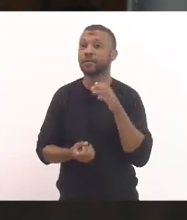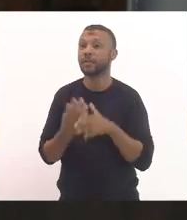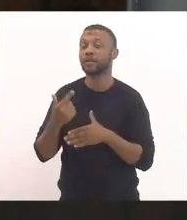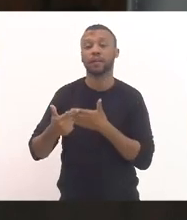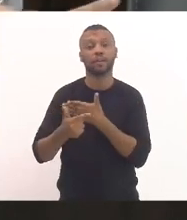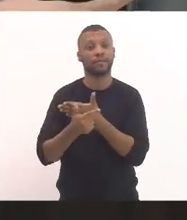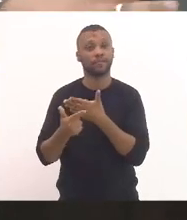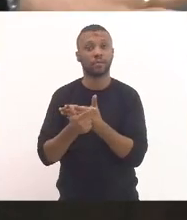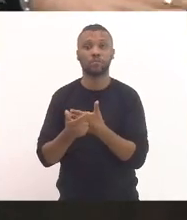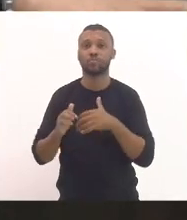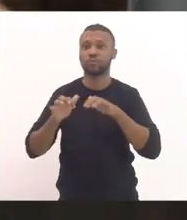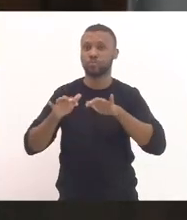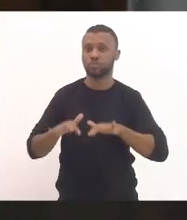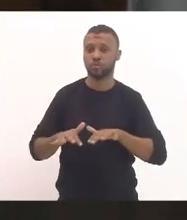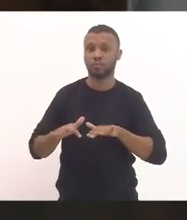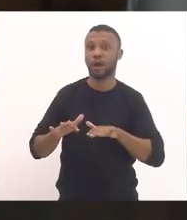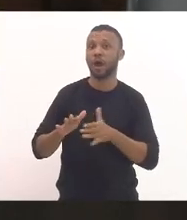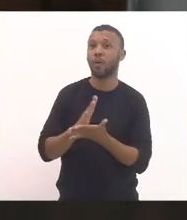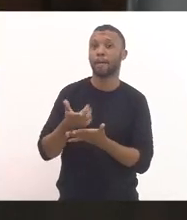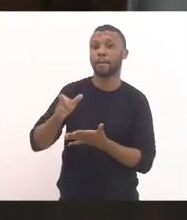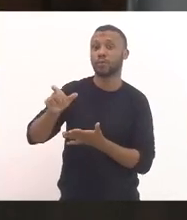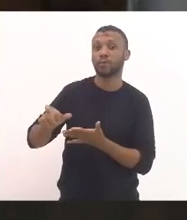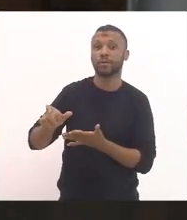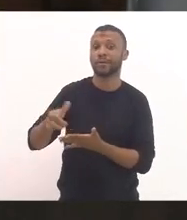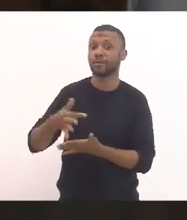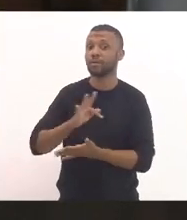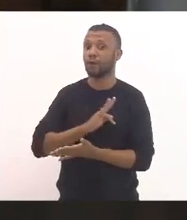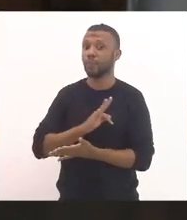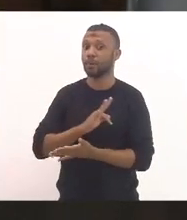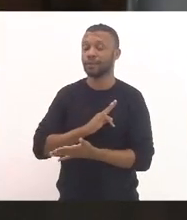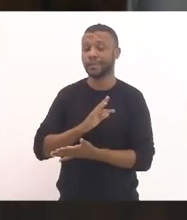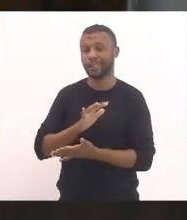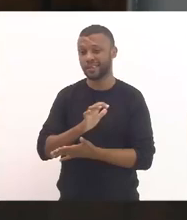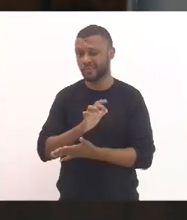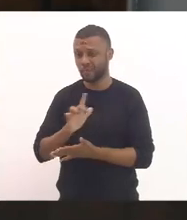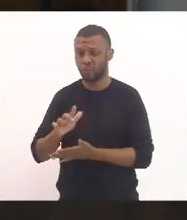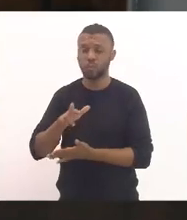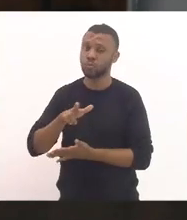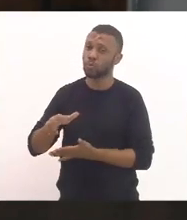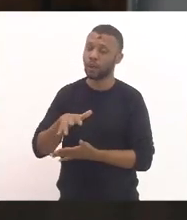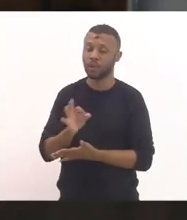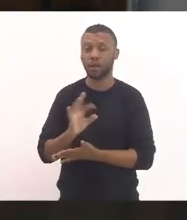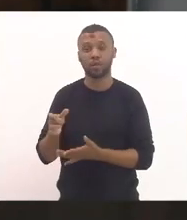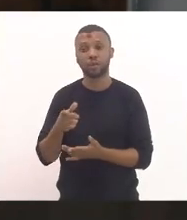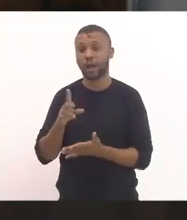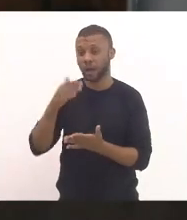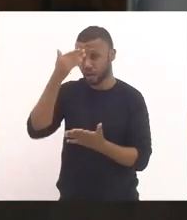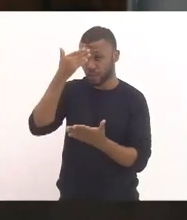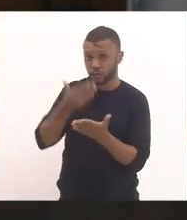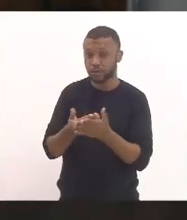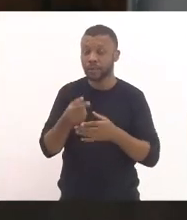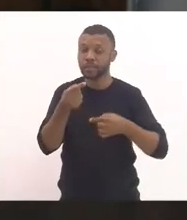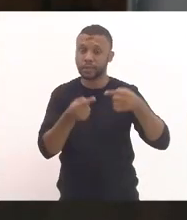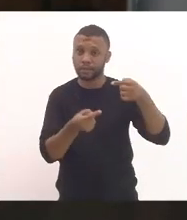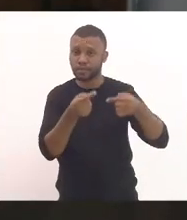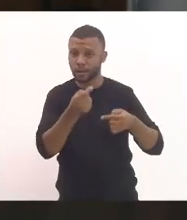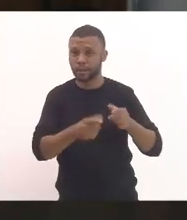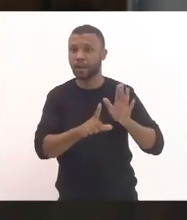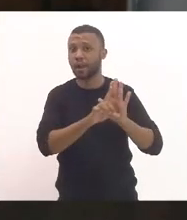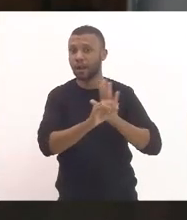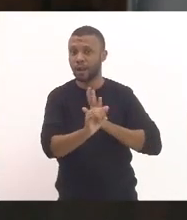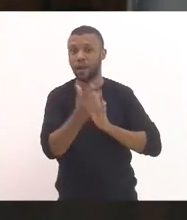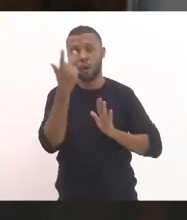função de digitador para alguém que não seja policial civil Então eu acho que esse debate aproveitando a lei orgânica que aí está